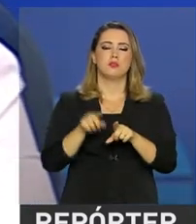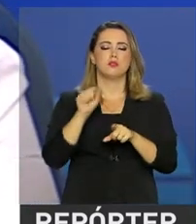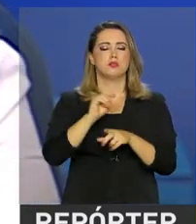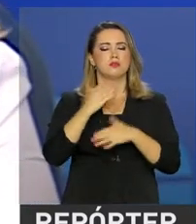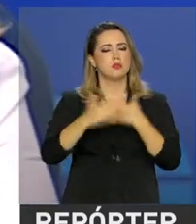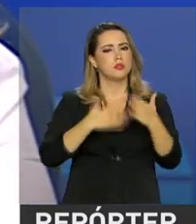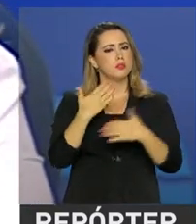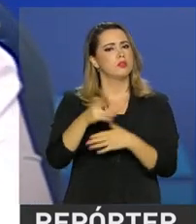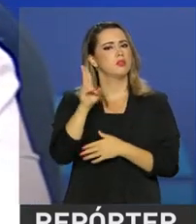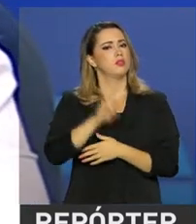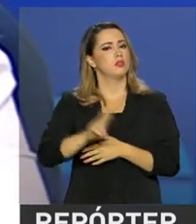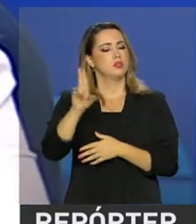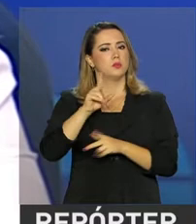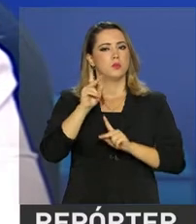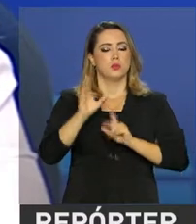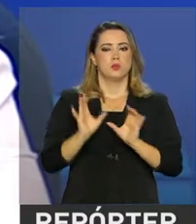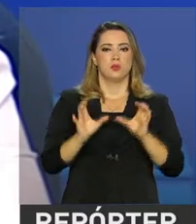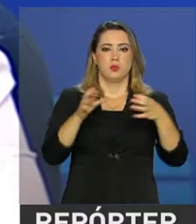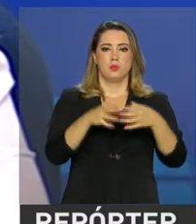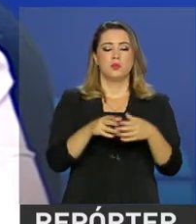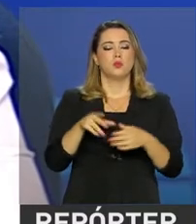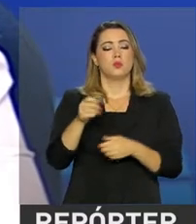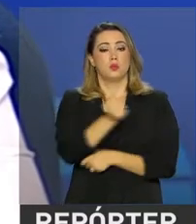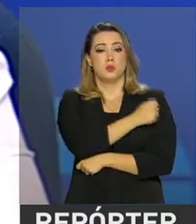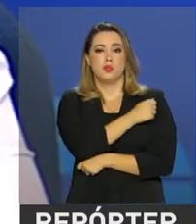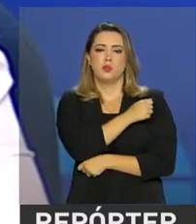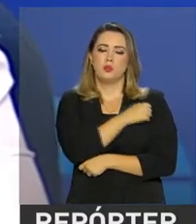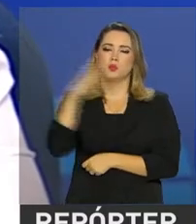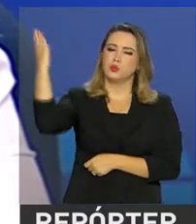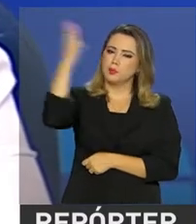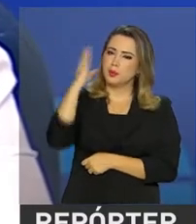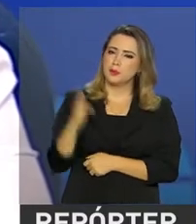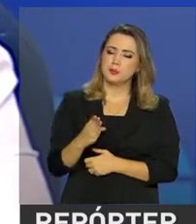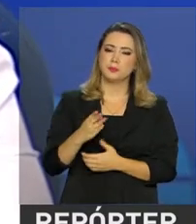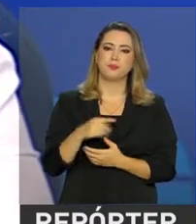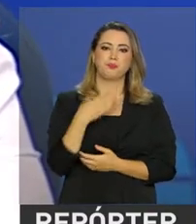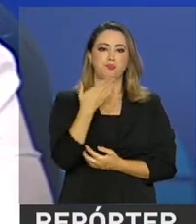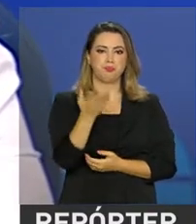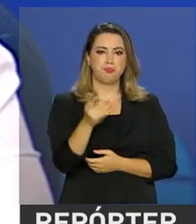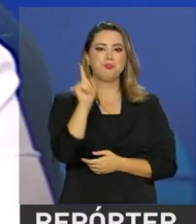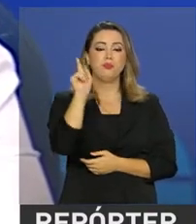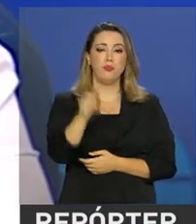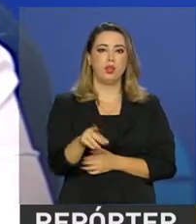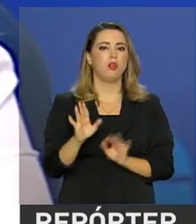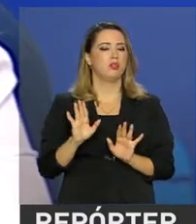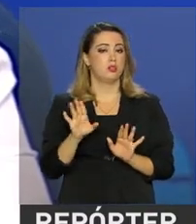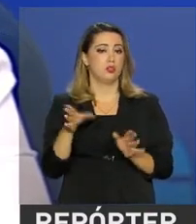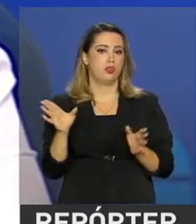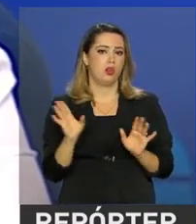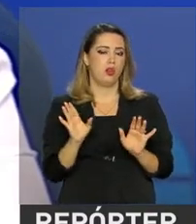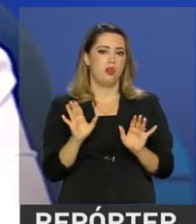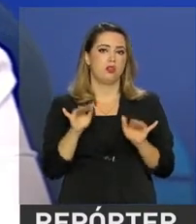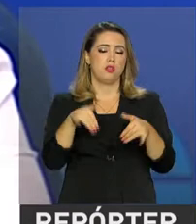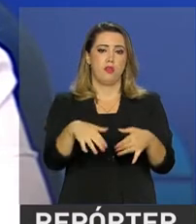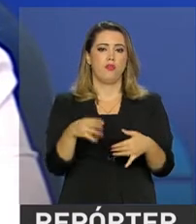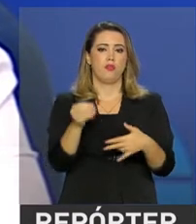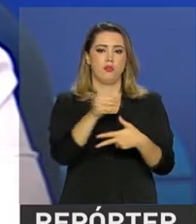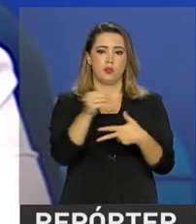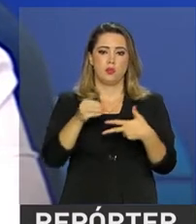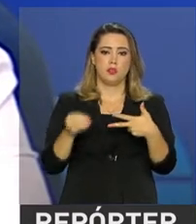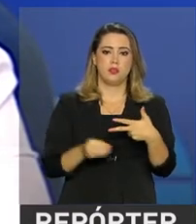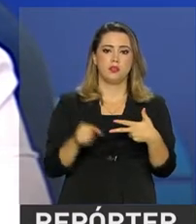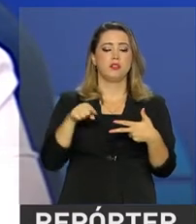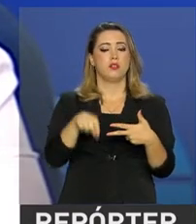vista de utilidade pública para os estudantes do Brasil. E esse certamente é o último Enem que eu estarei como